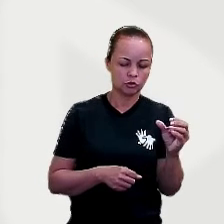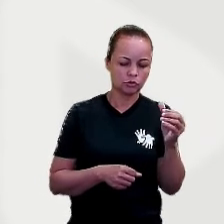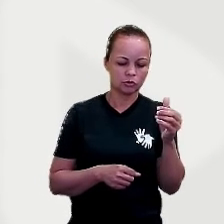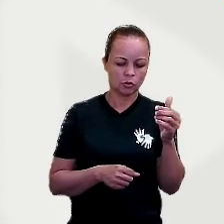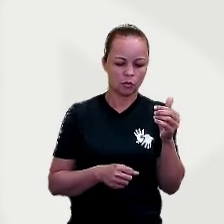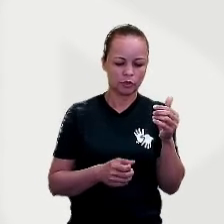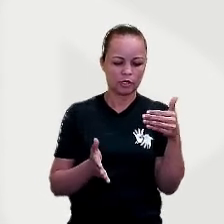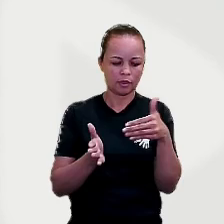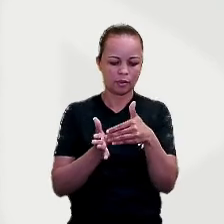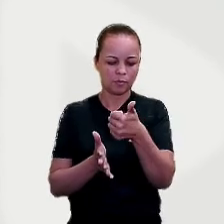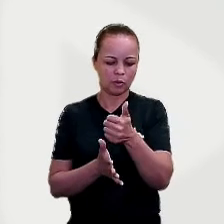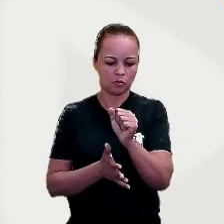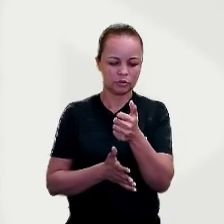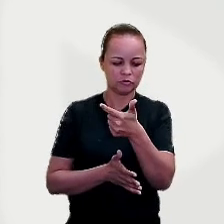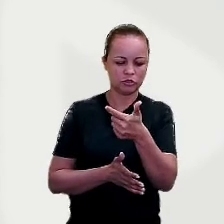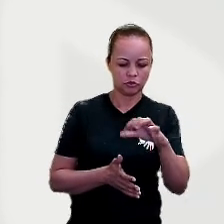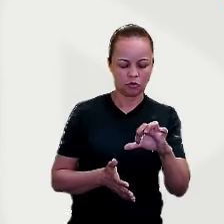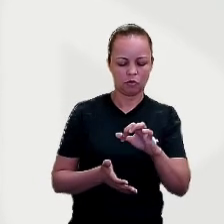do Brasil,